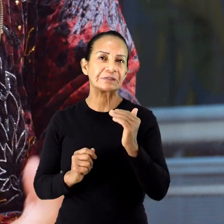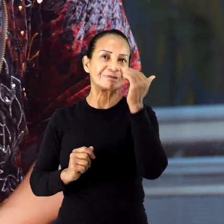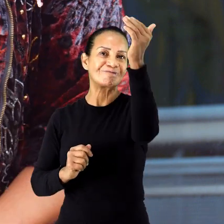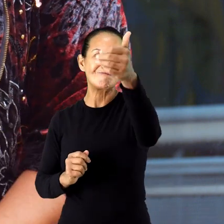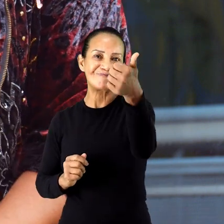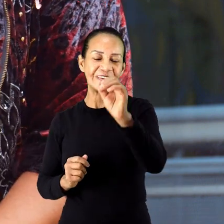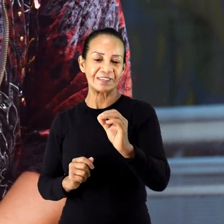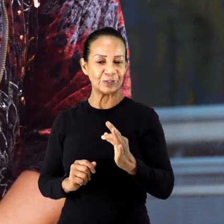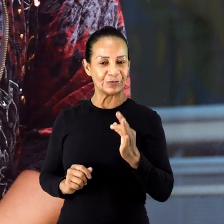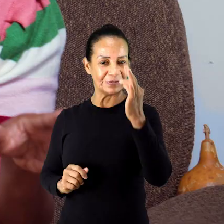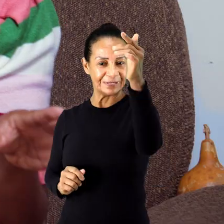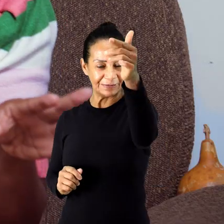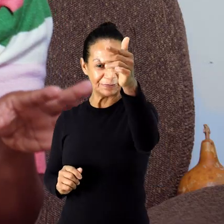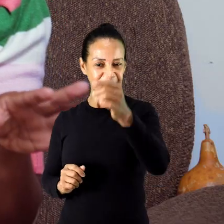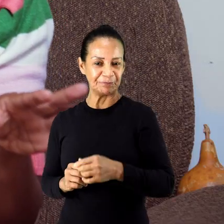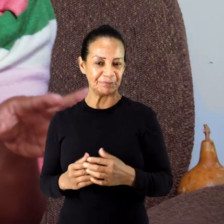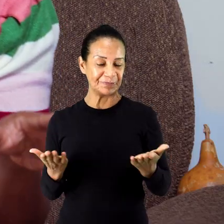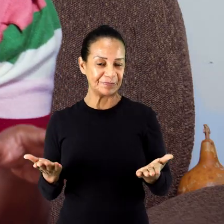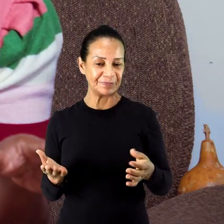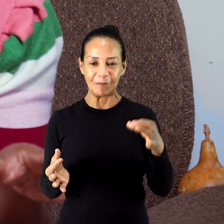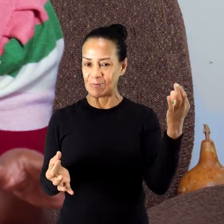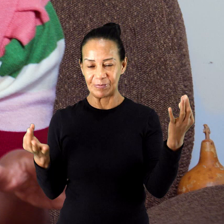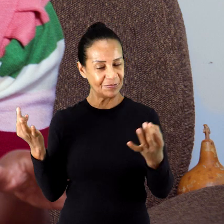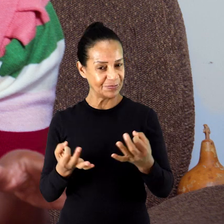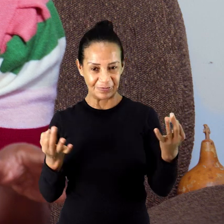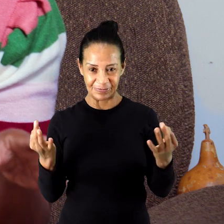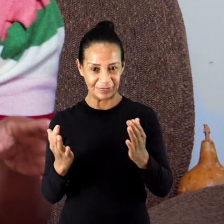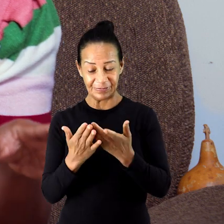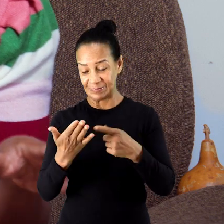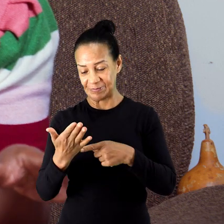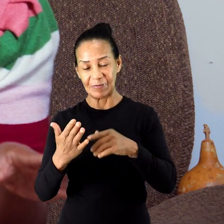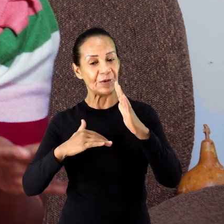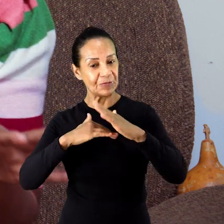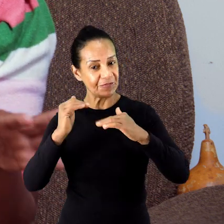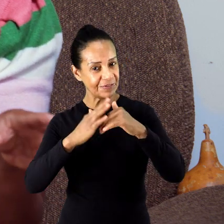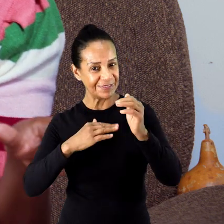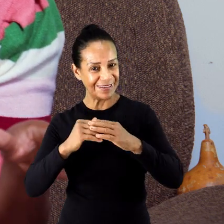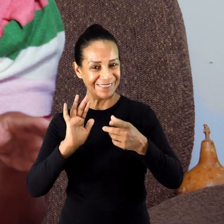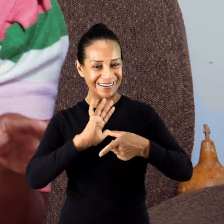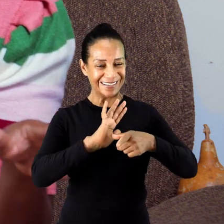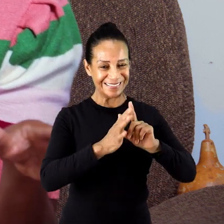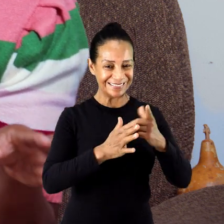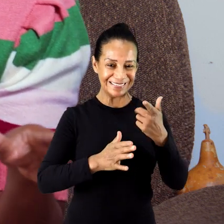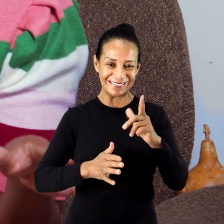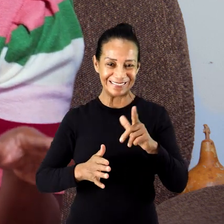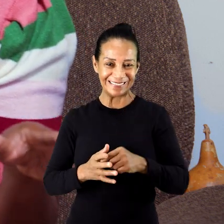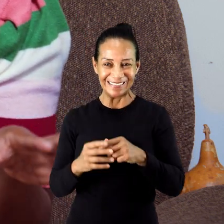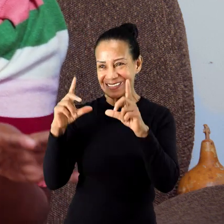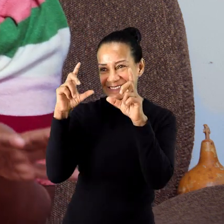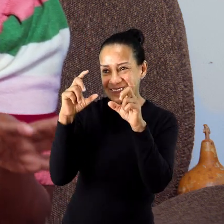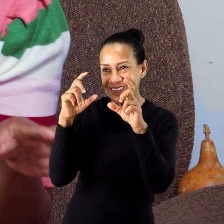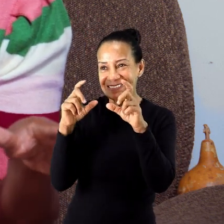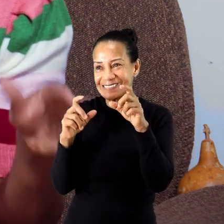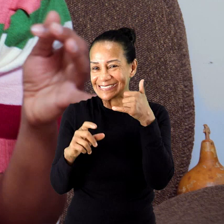fazer daqui a 10 anos enquanto artista? A gente precisa ter um ótimo portfólio profissional, a gente precisa trabalhar. Antes a gente não tinha fotos,